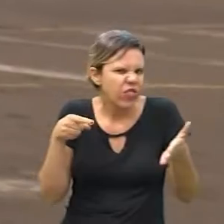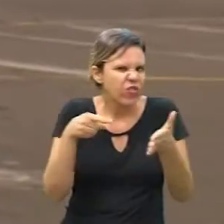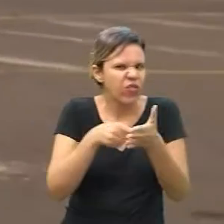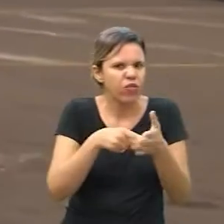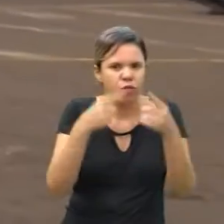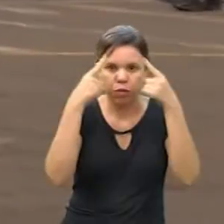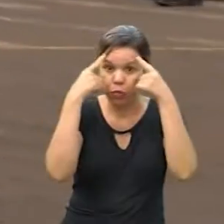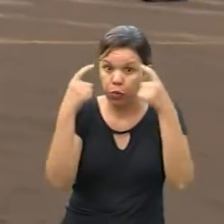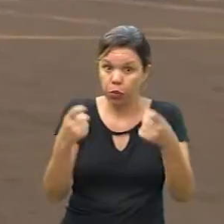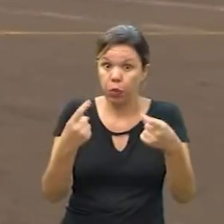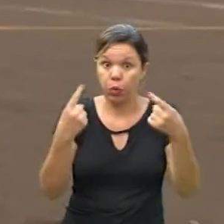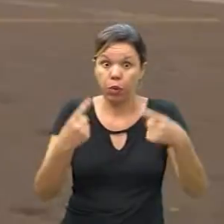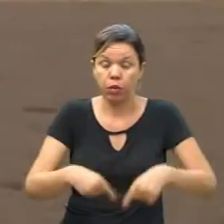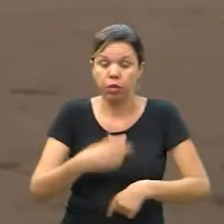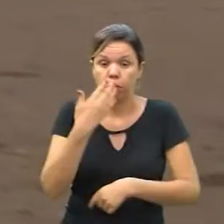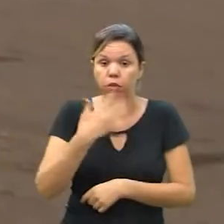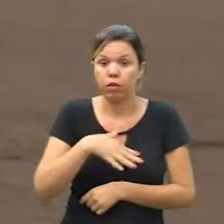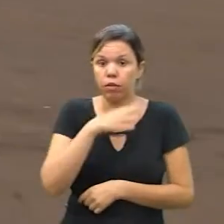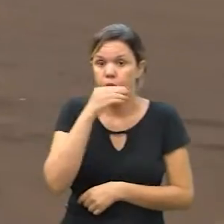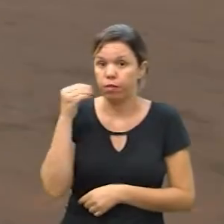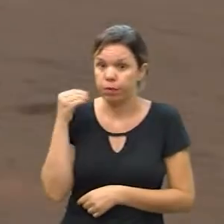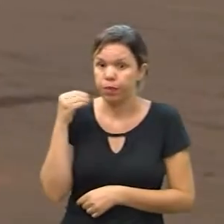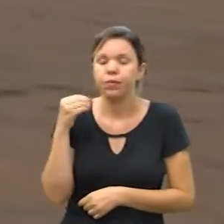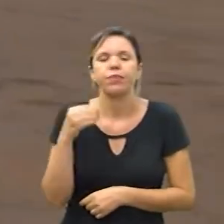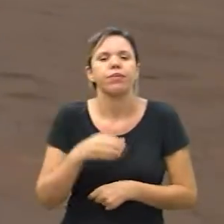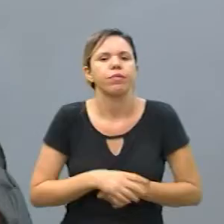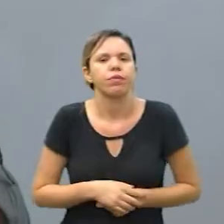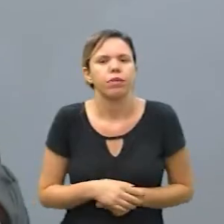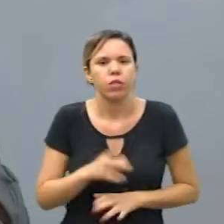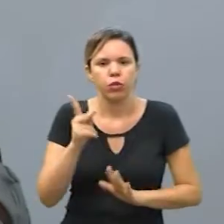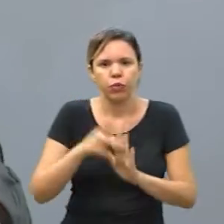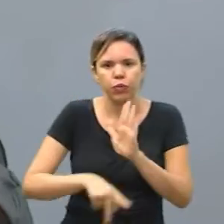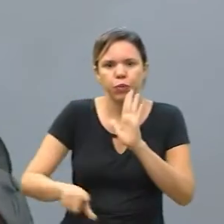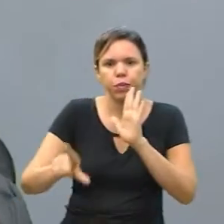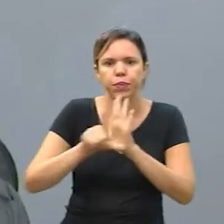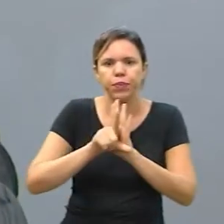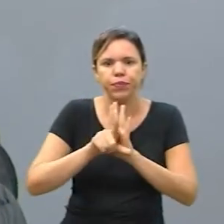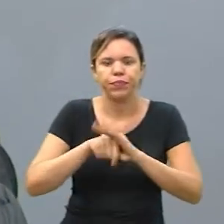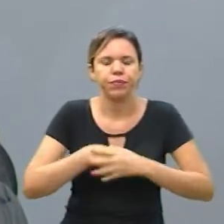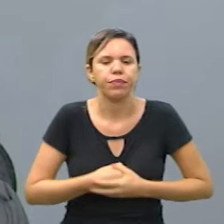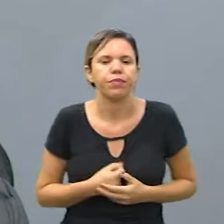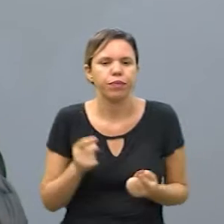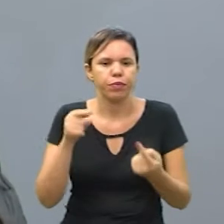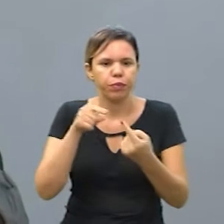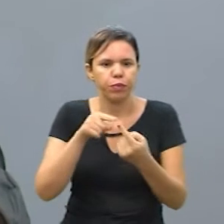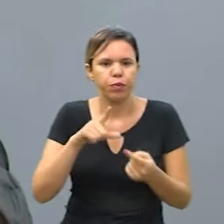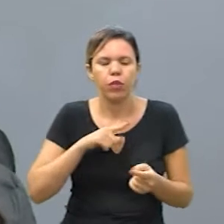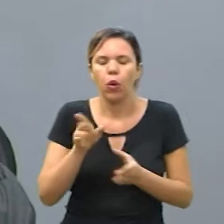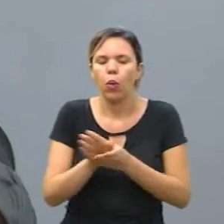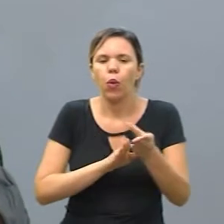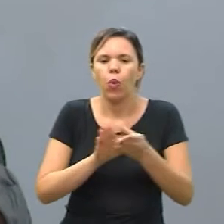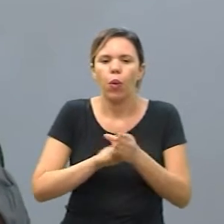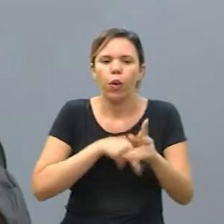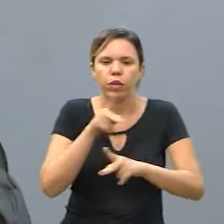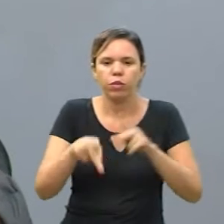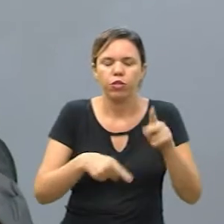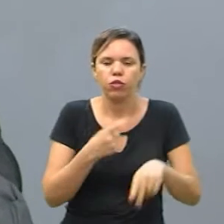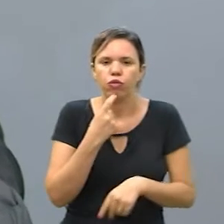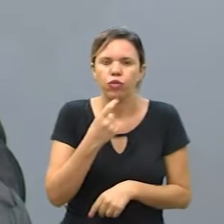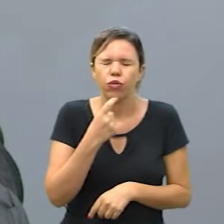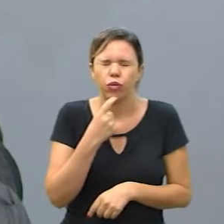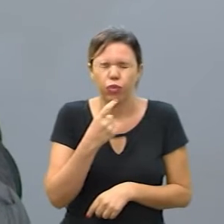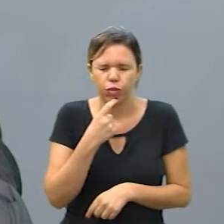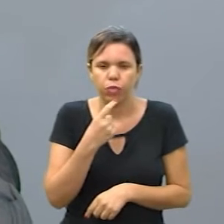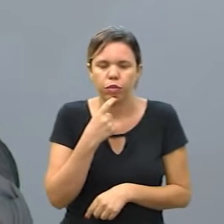realizar denúncias de violência contra crianças e adolescentes. Este projeto de lei visa orientar a população